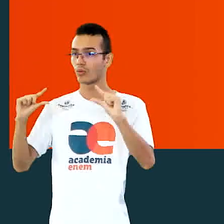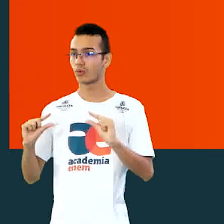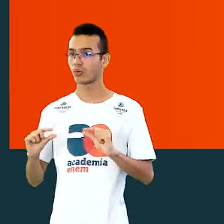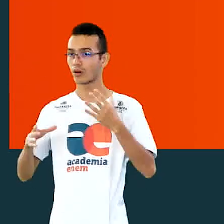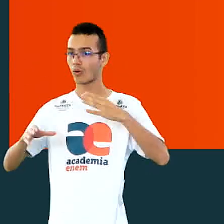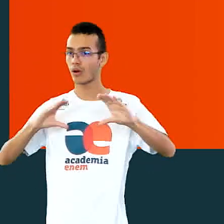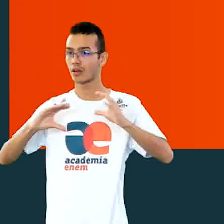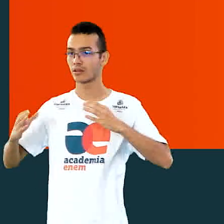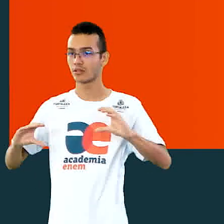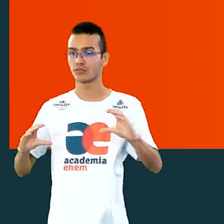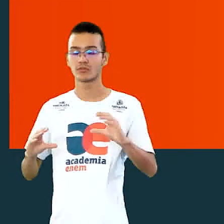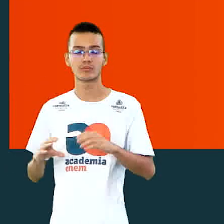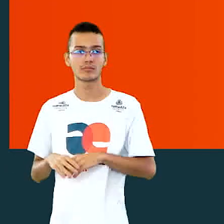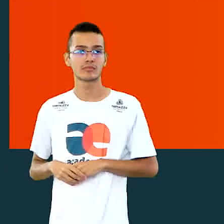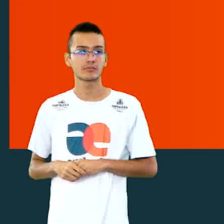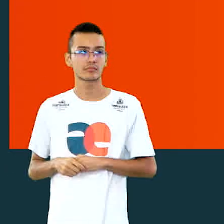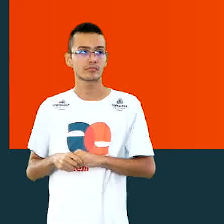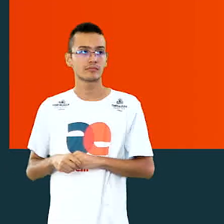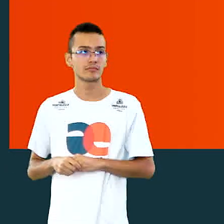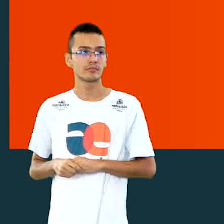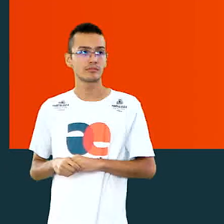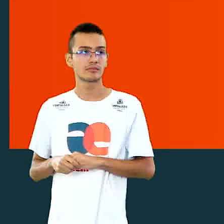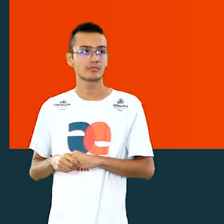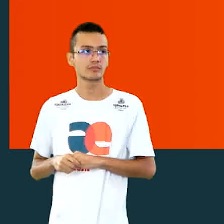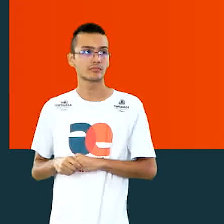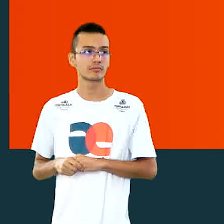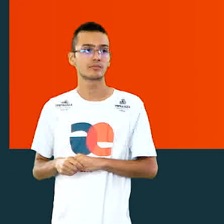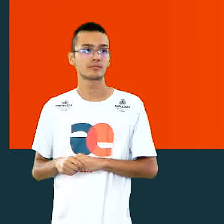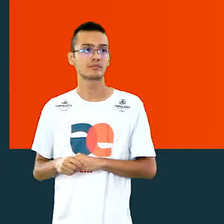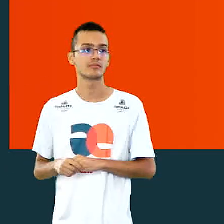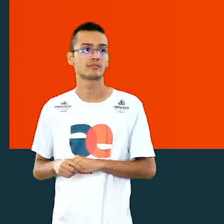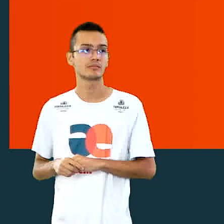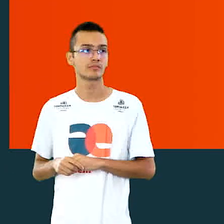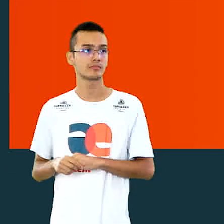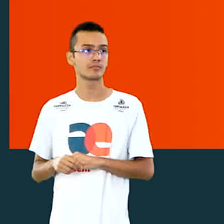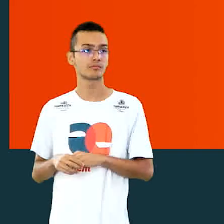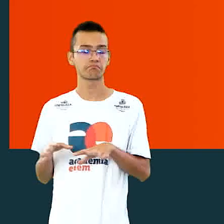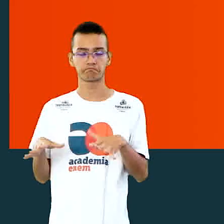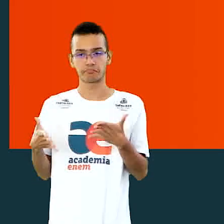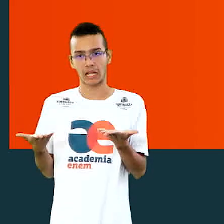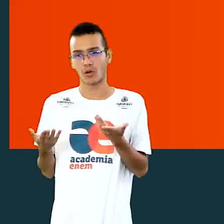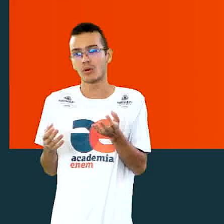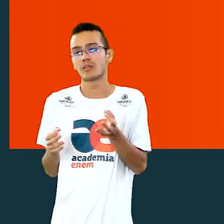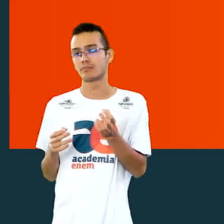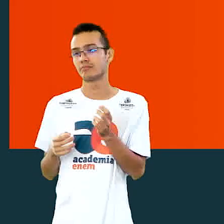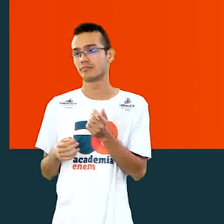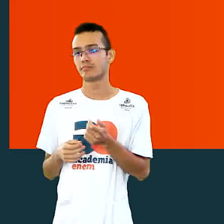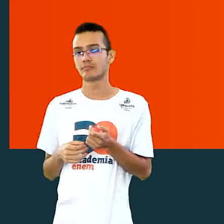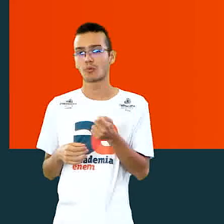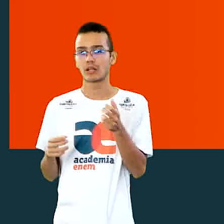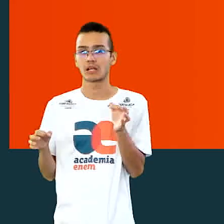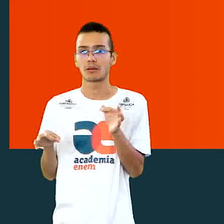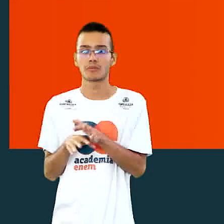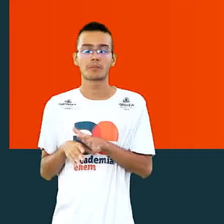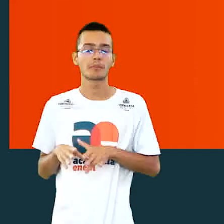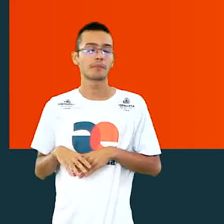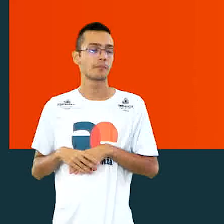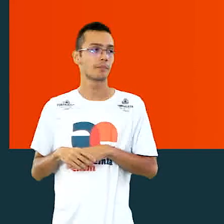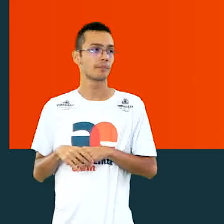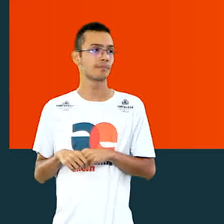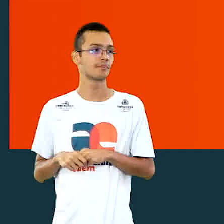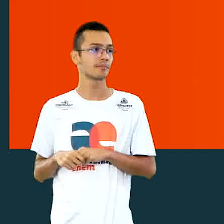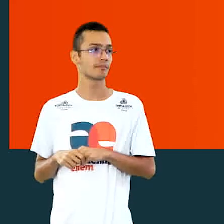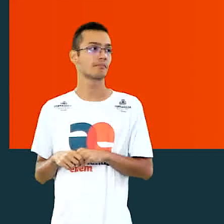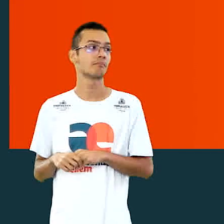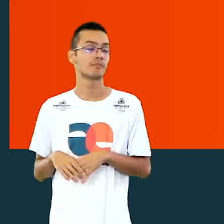fusíveis são limitadores de corrente. Tá legal? Então, deixa eu finalizar. Eu te atendo já, deixa eu só terminar aqui. Vai lá.